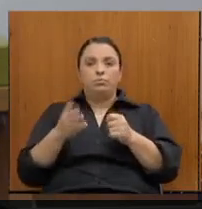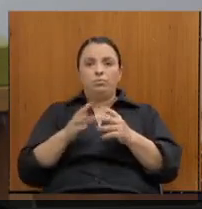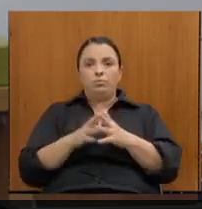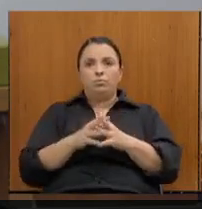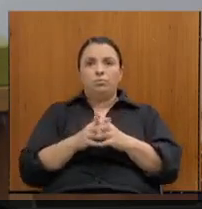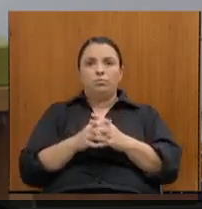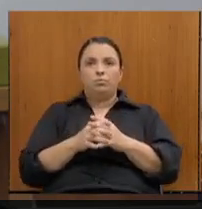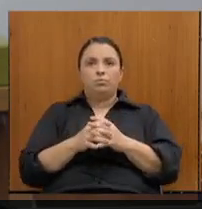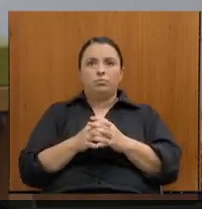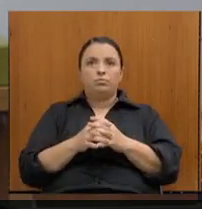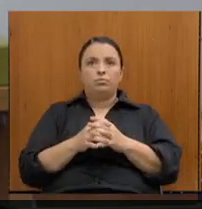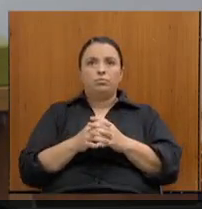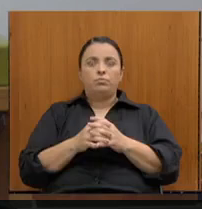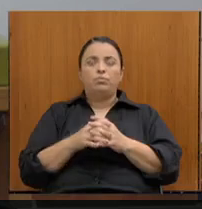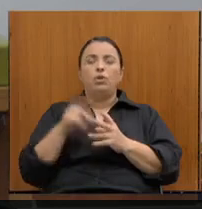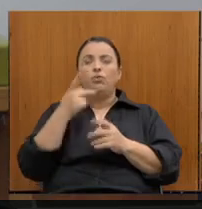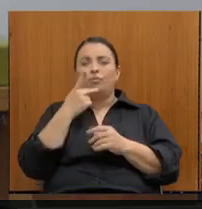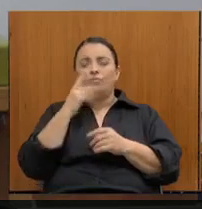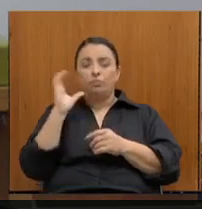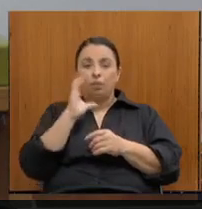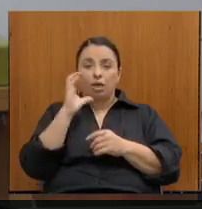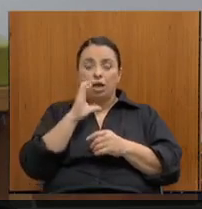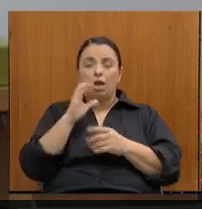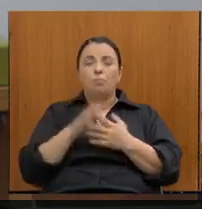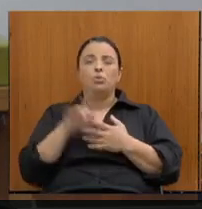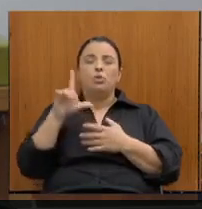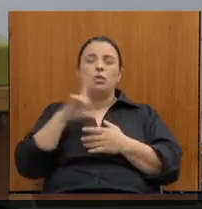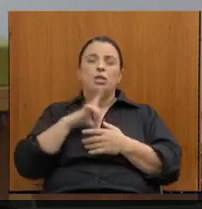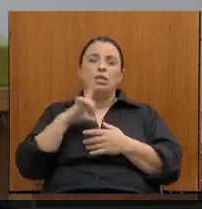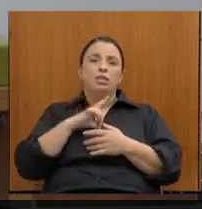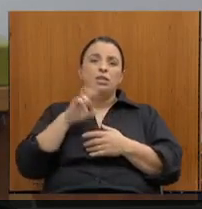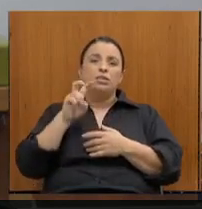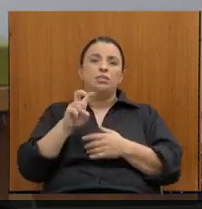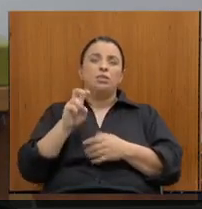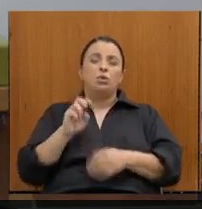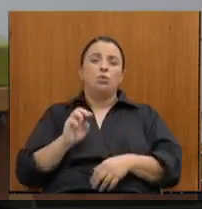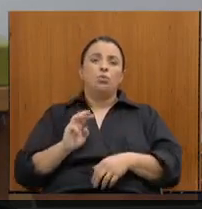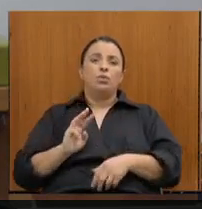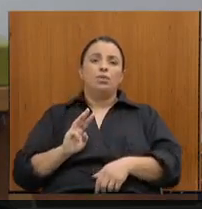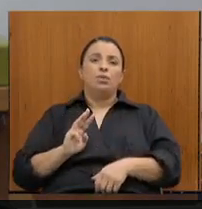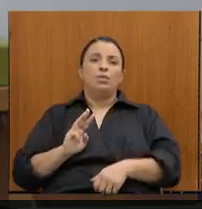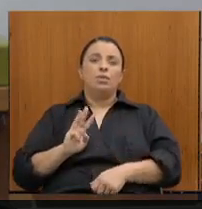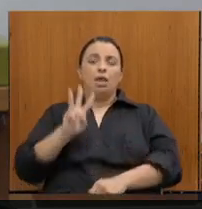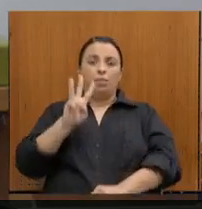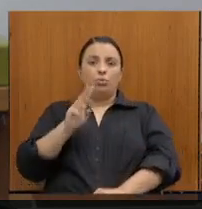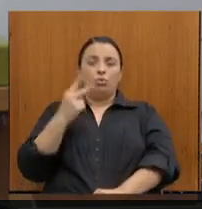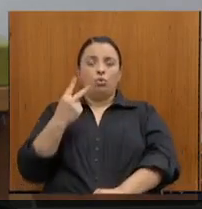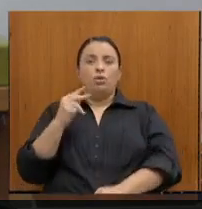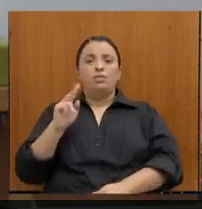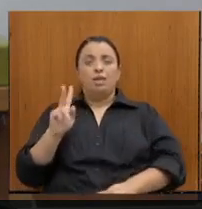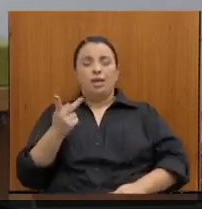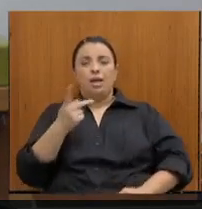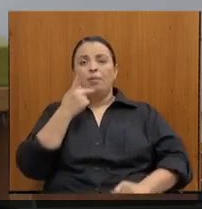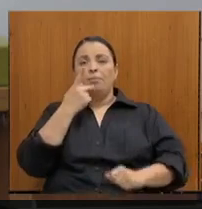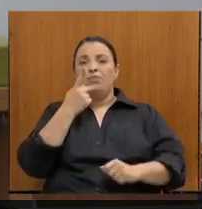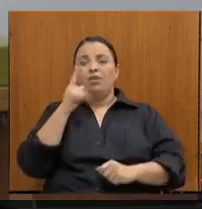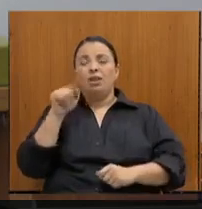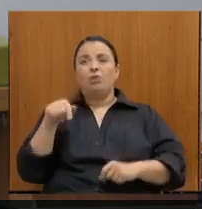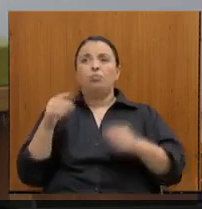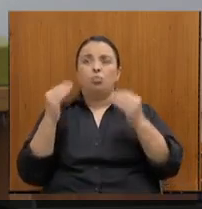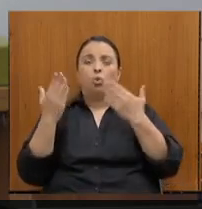eu vou pular rapidamente aqui mas aqui teriam 5w 2 h para fazer um rolo do método desse tipo em que